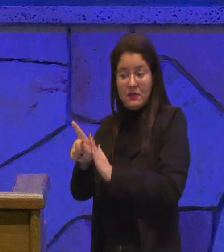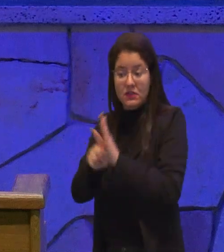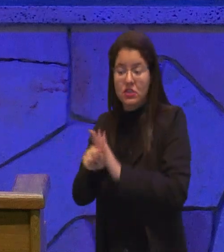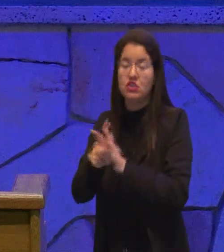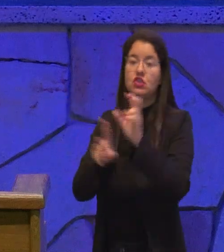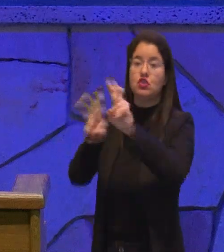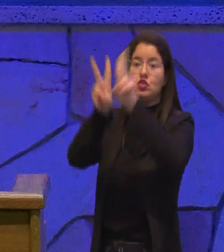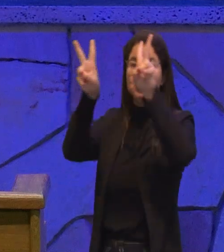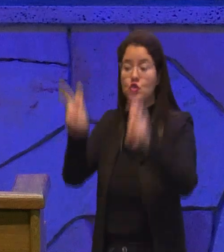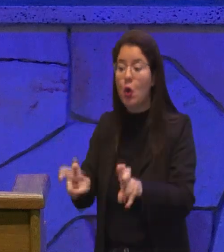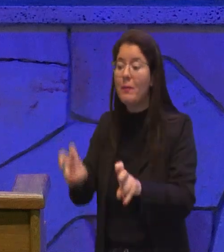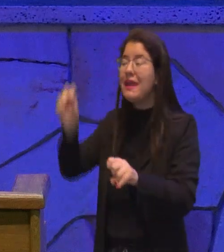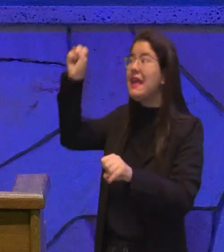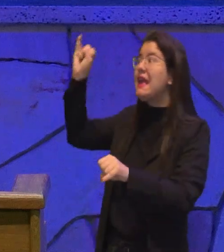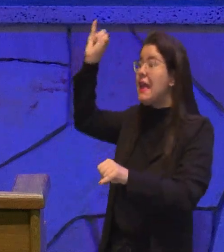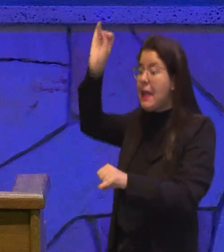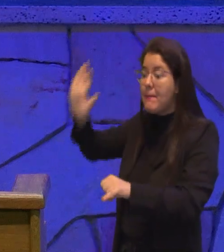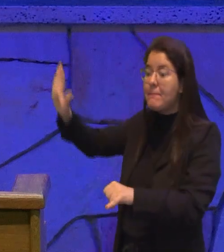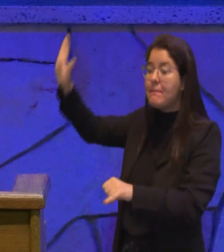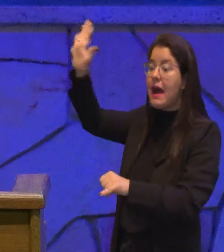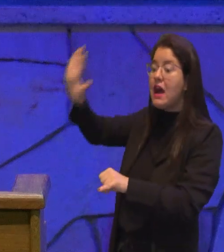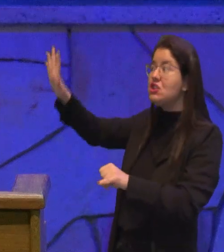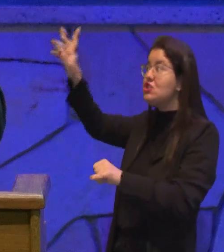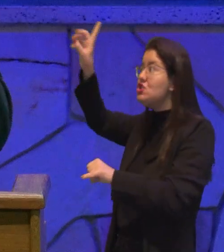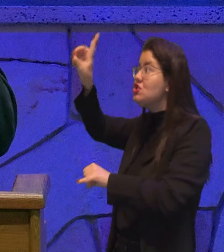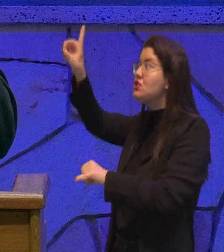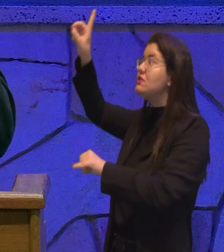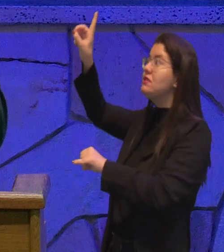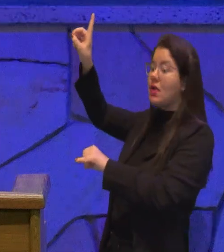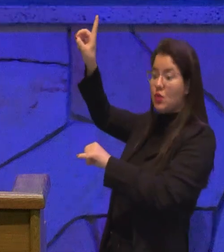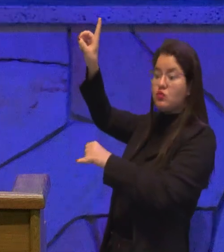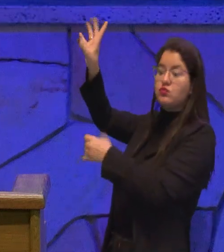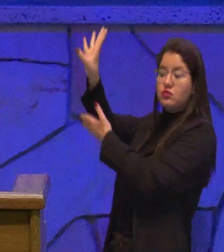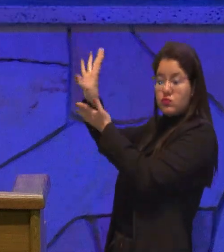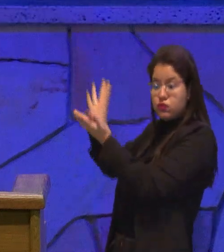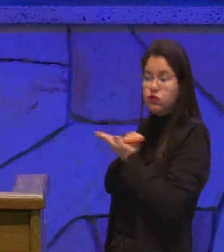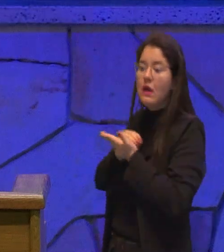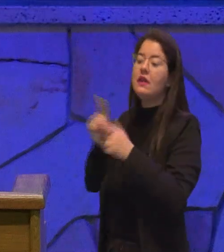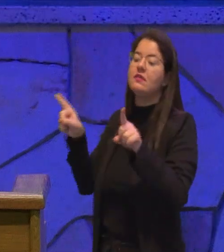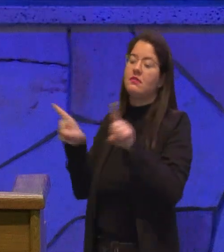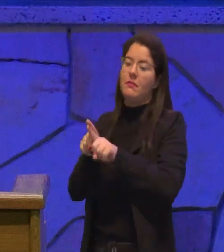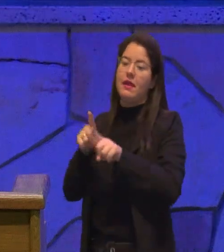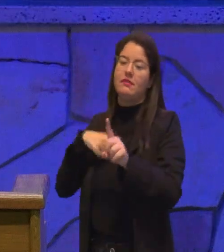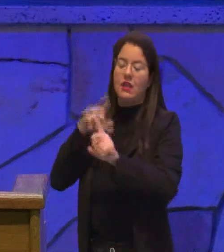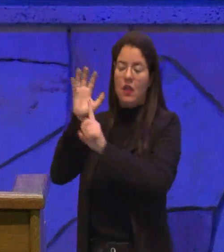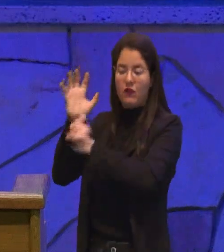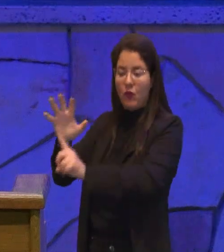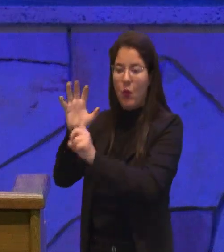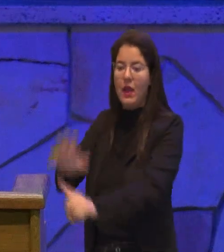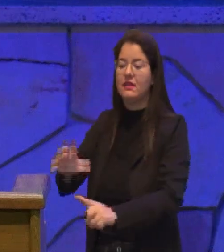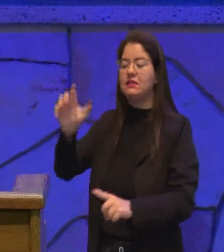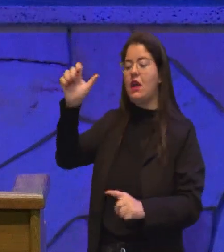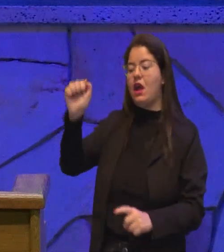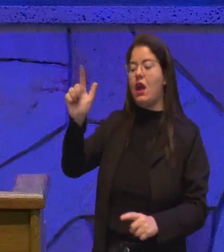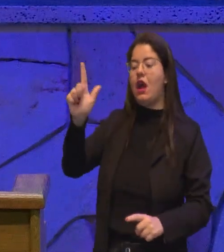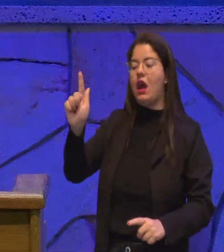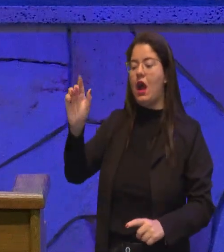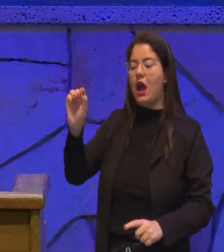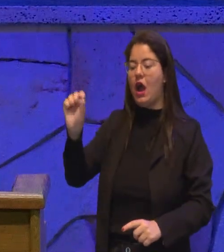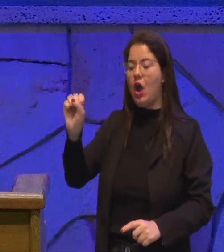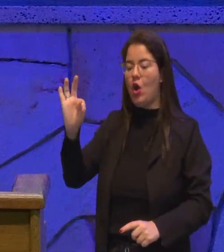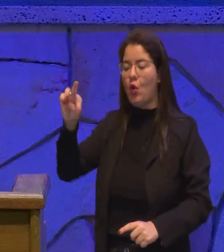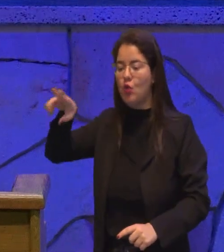desta imagem de Deus em nós, e com certeza a influência de Agostinho é a influência que permeia a